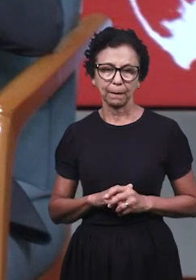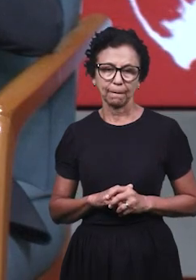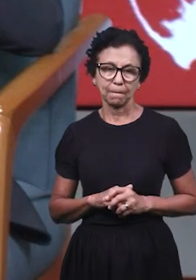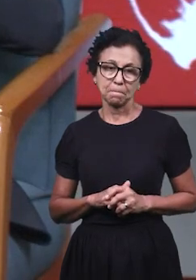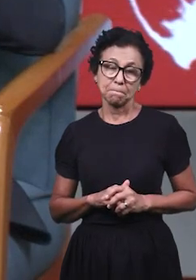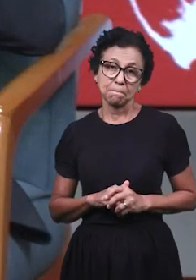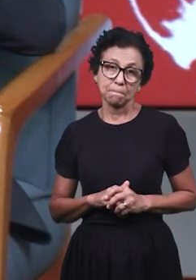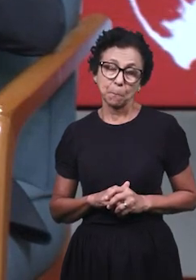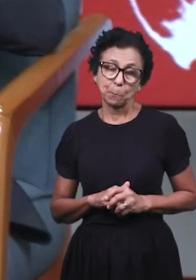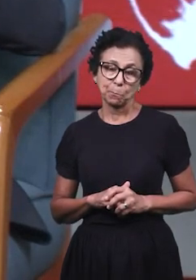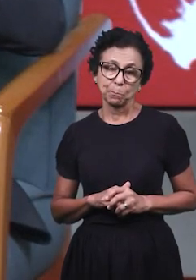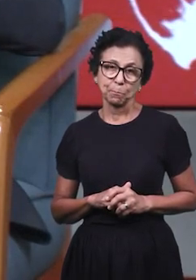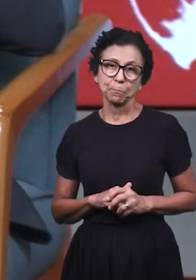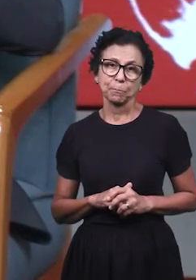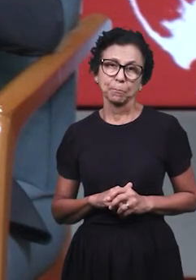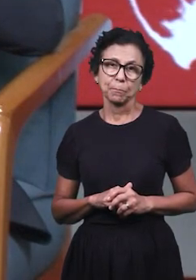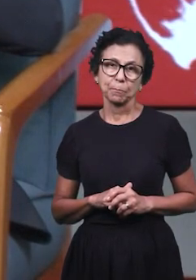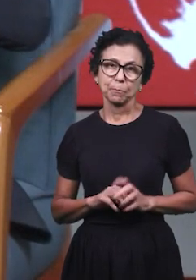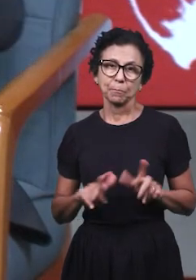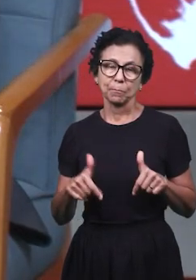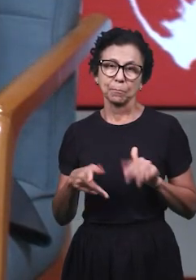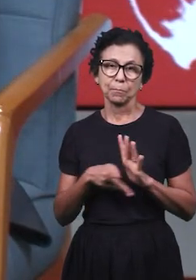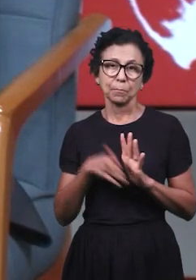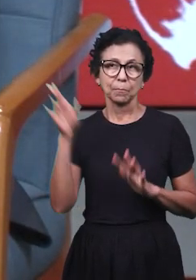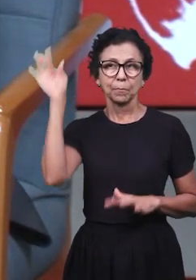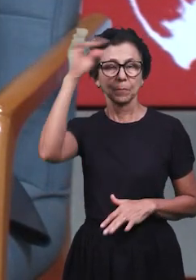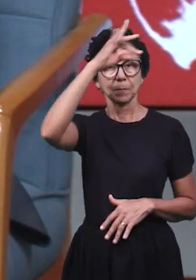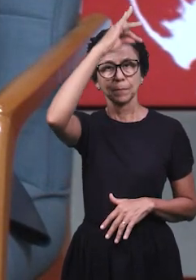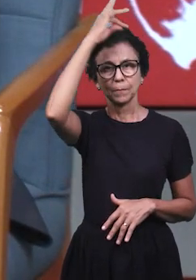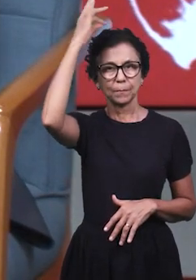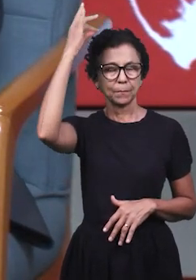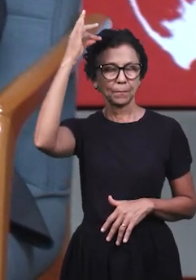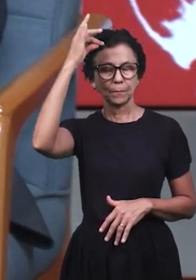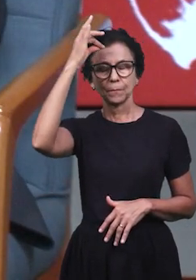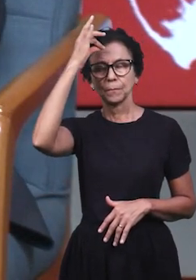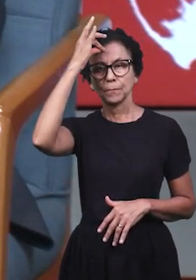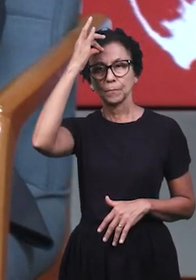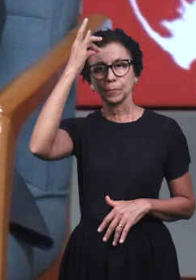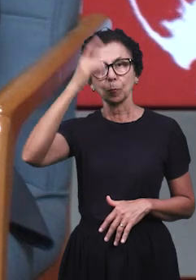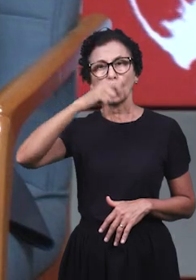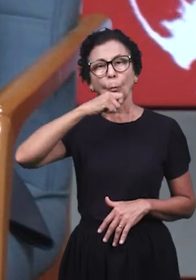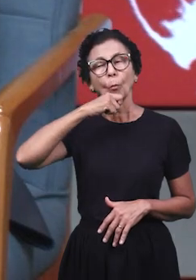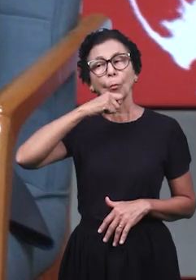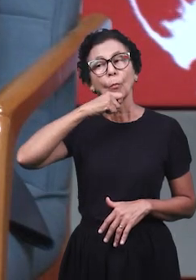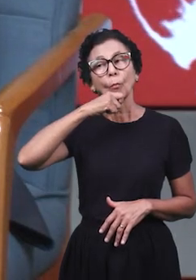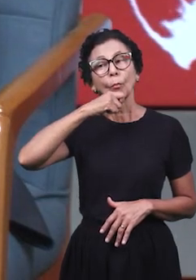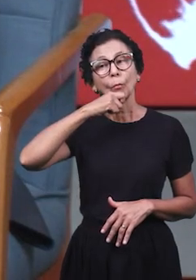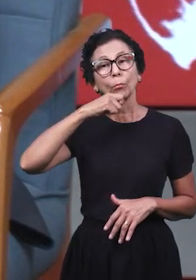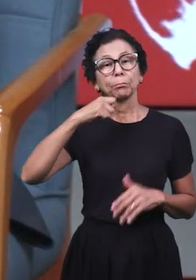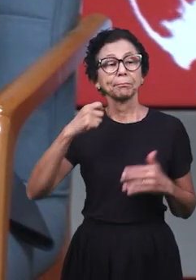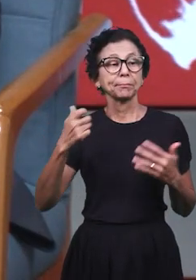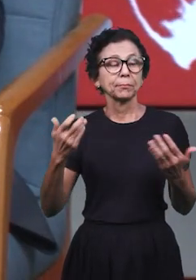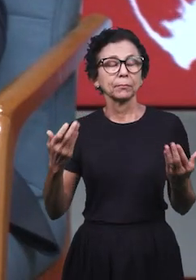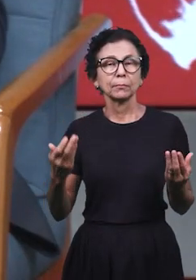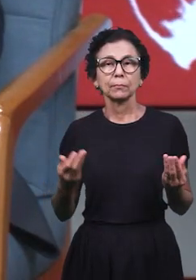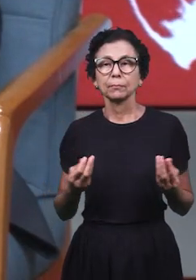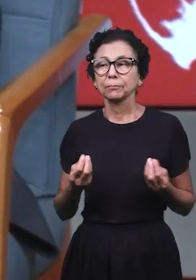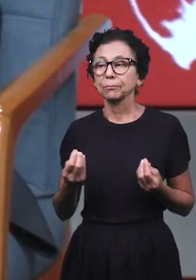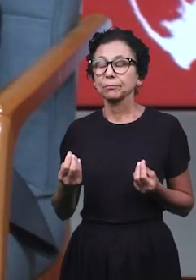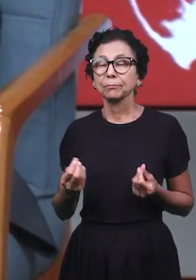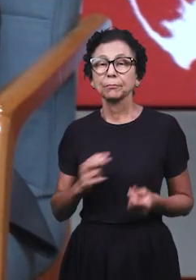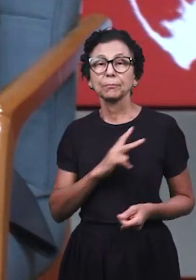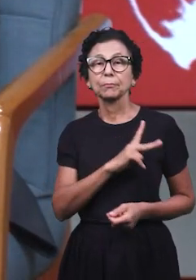com a graça, que é a operação do Espírito Santo. Porque sem a graça, não é? Então, o que Paulo